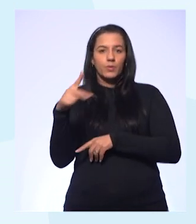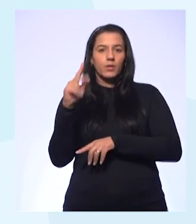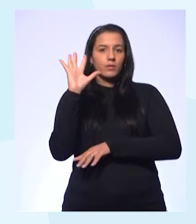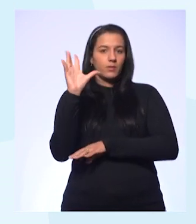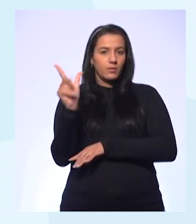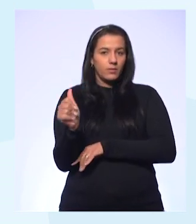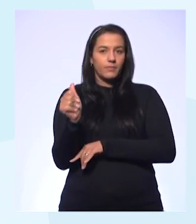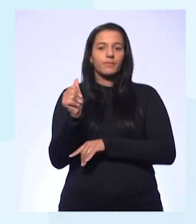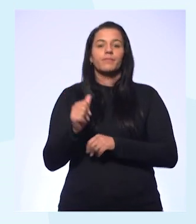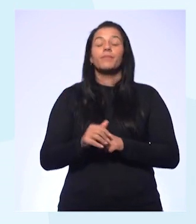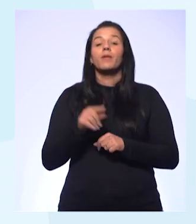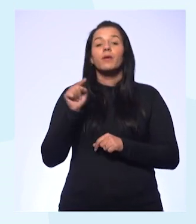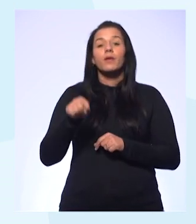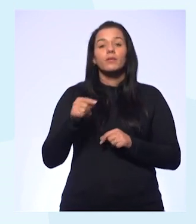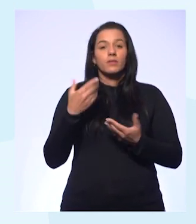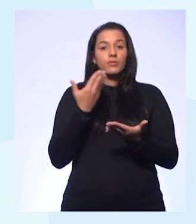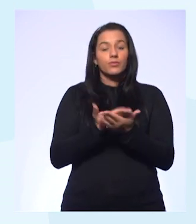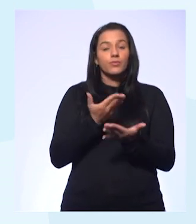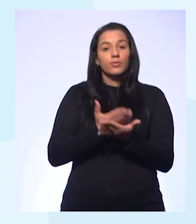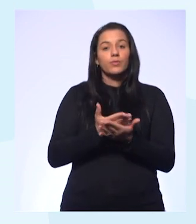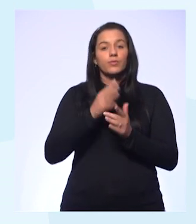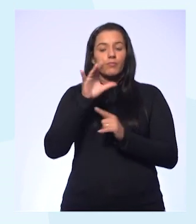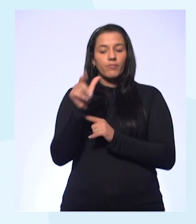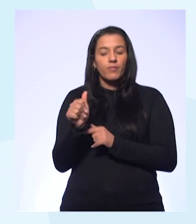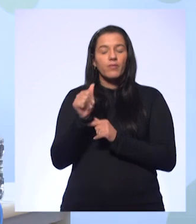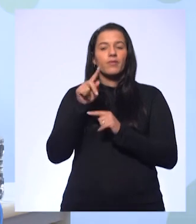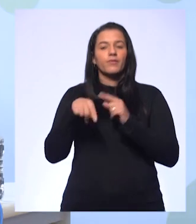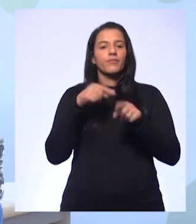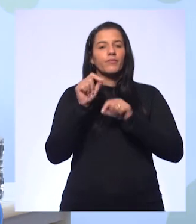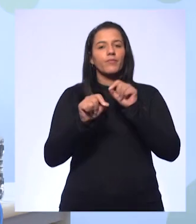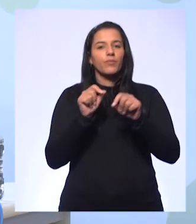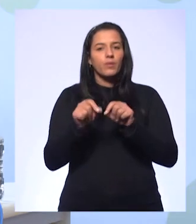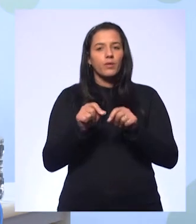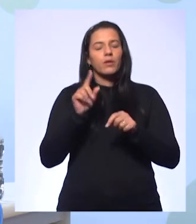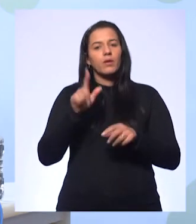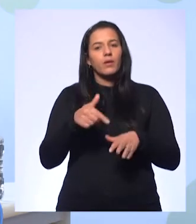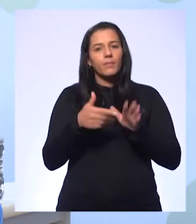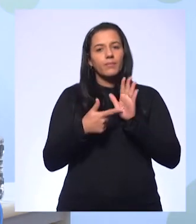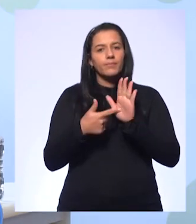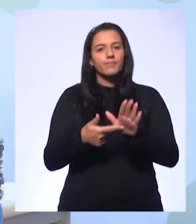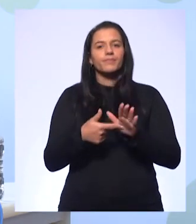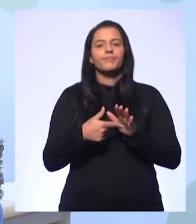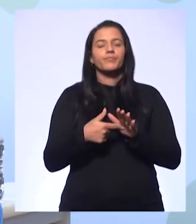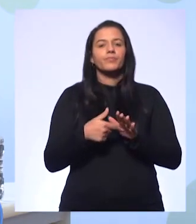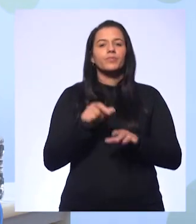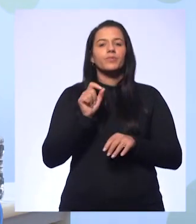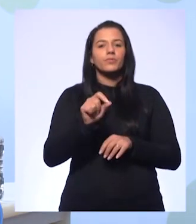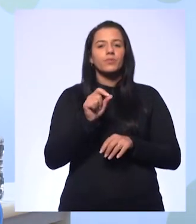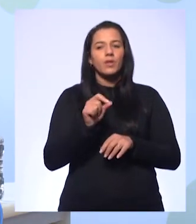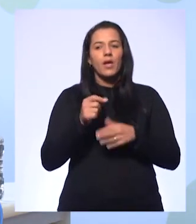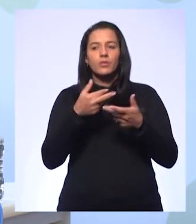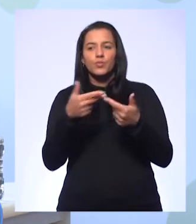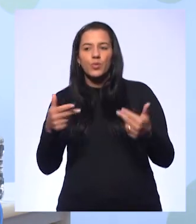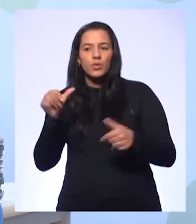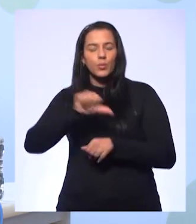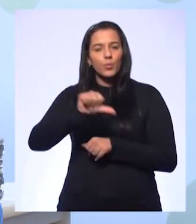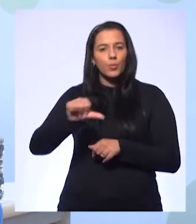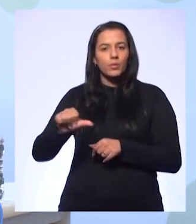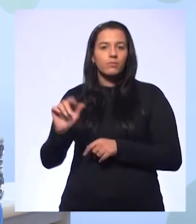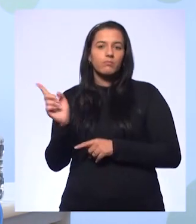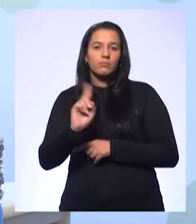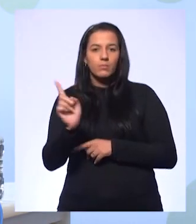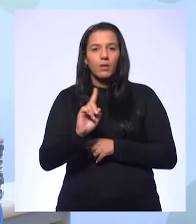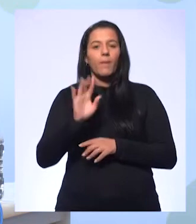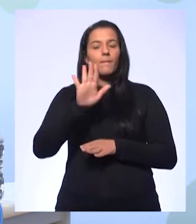está retratando nessas aulas do continente africano é mostrar, né, não o lado negativo, mas a importância